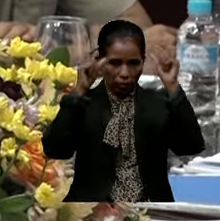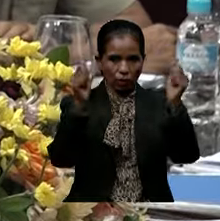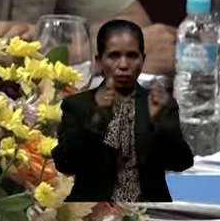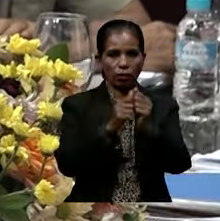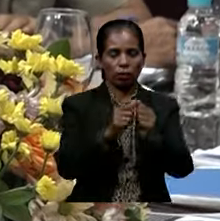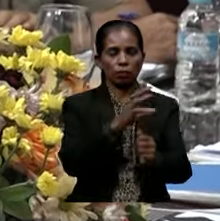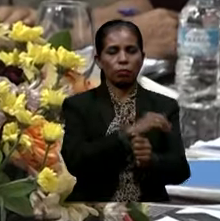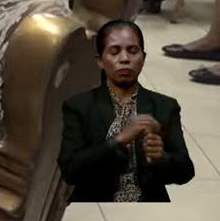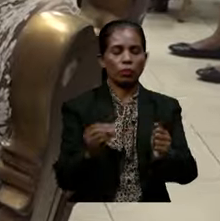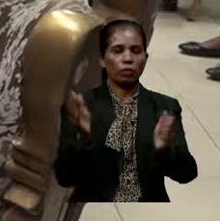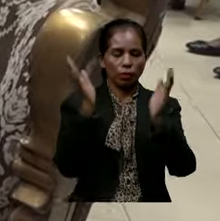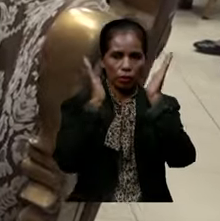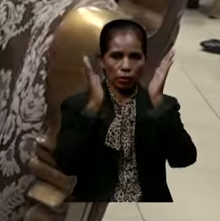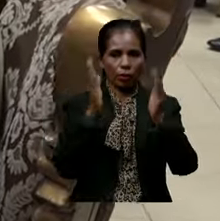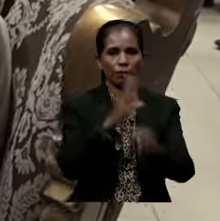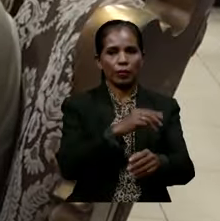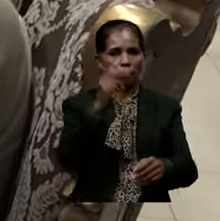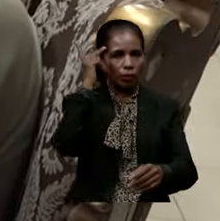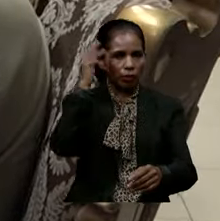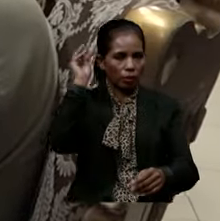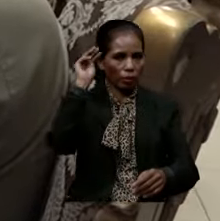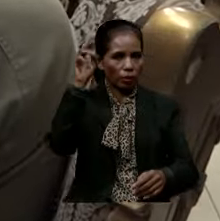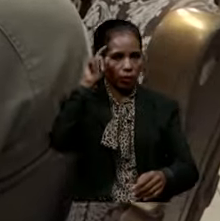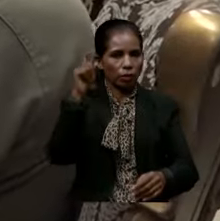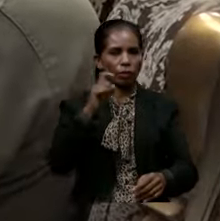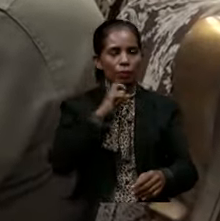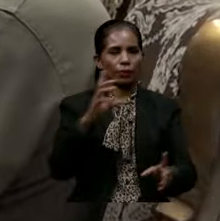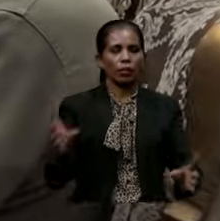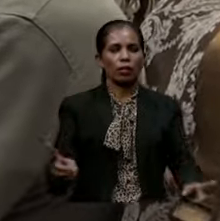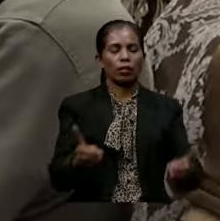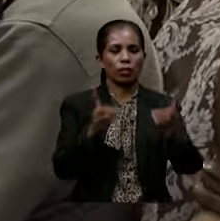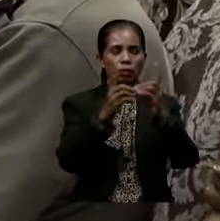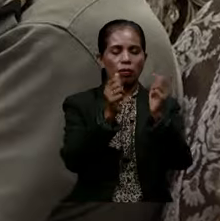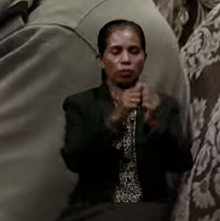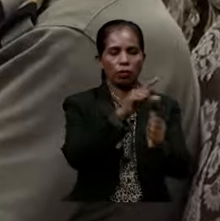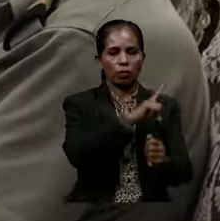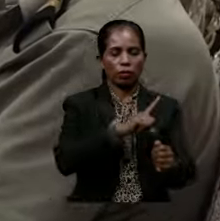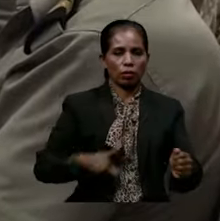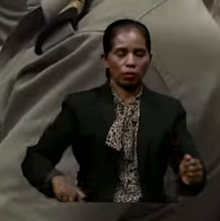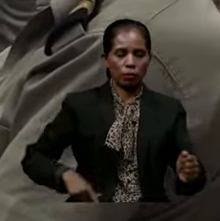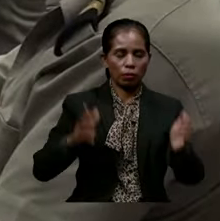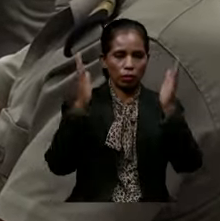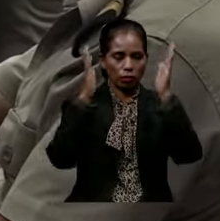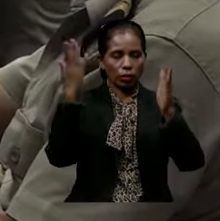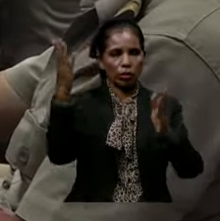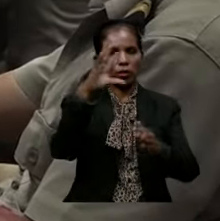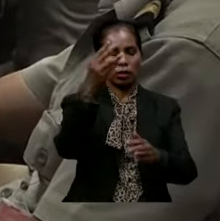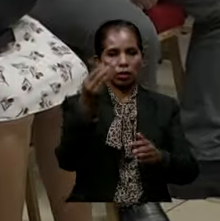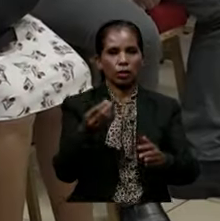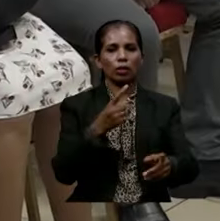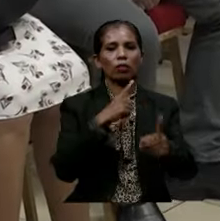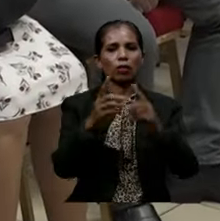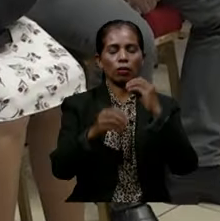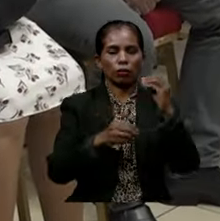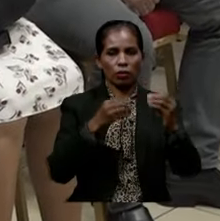Brunei Darussalam. Antes ne primeiro ministro Kairala Xanana Guzmão rasoru malu ona o li urai Brunei Darussalam e Jakarta o de coalia con